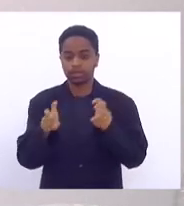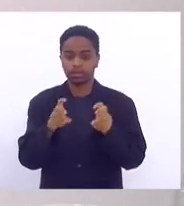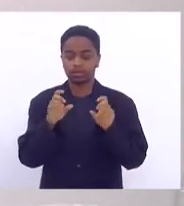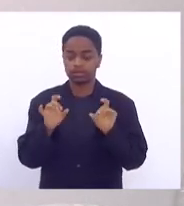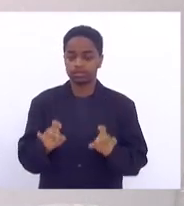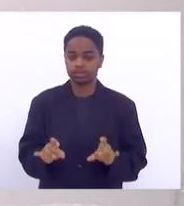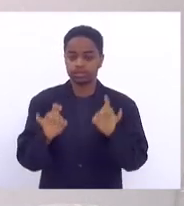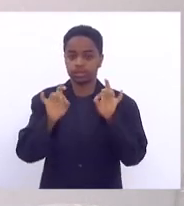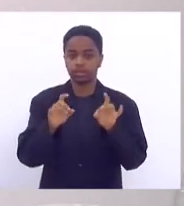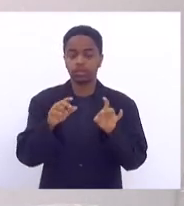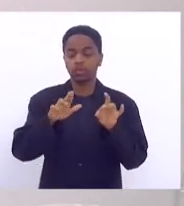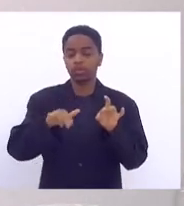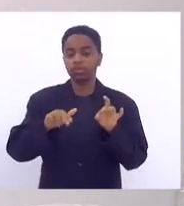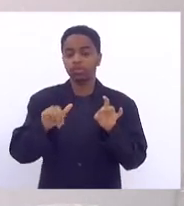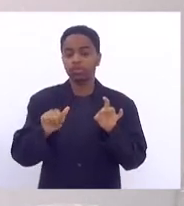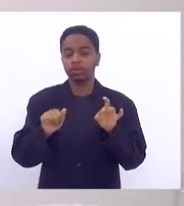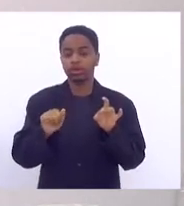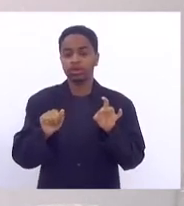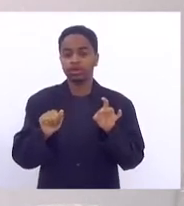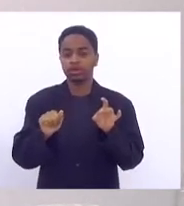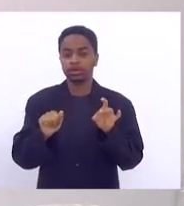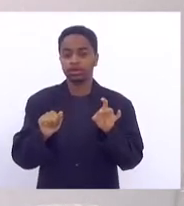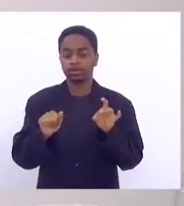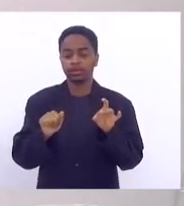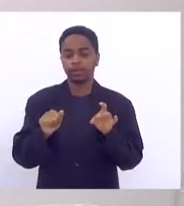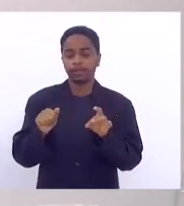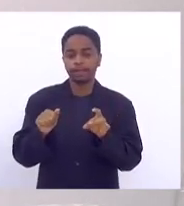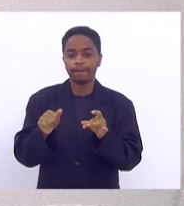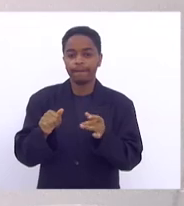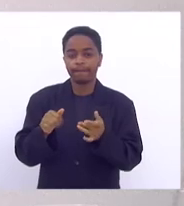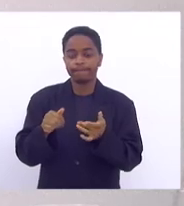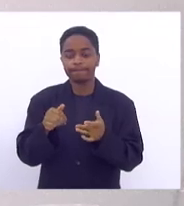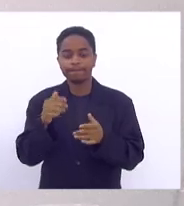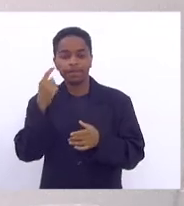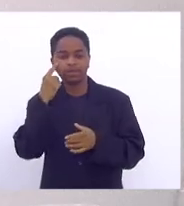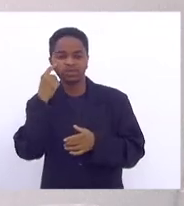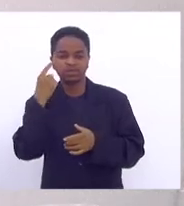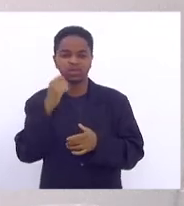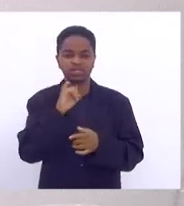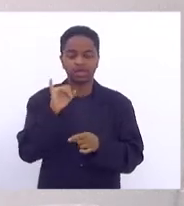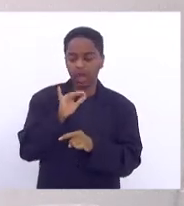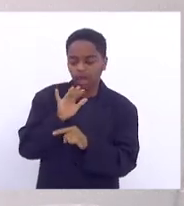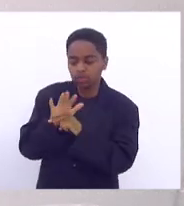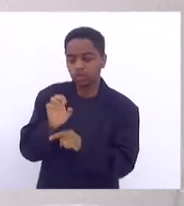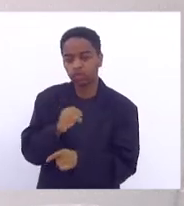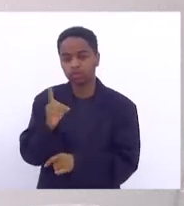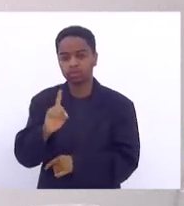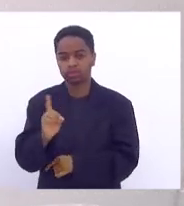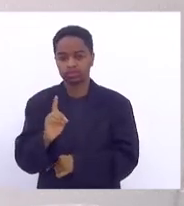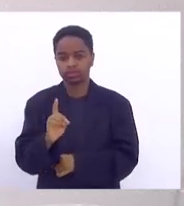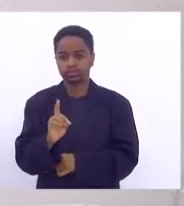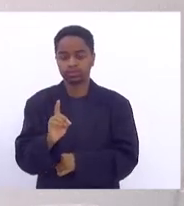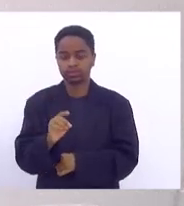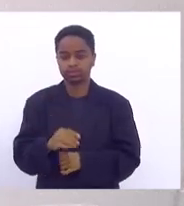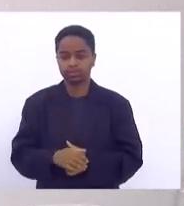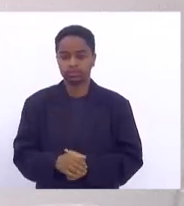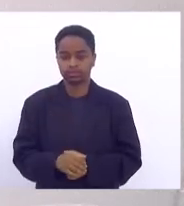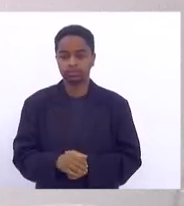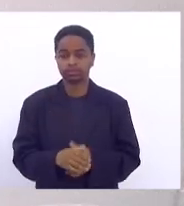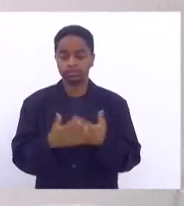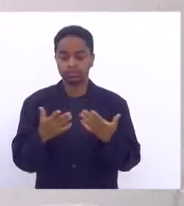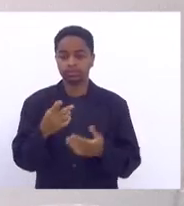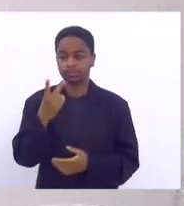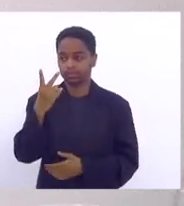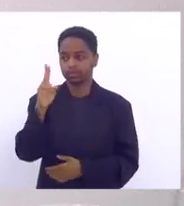nunca mediu esforços para contribuir com a procuradoria Legislativa quando a gente mais precisava a gente por duas